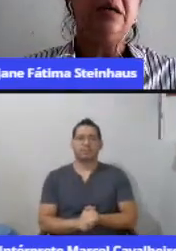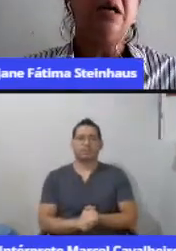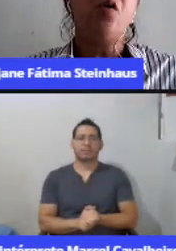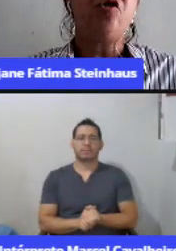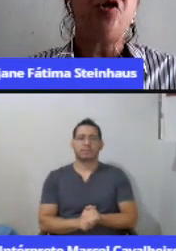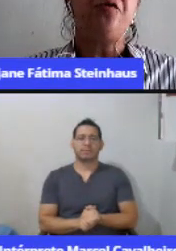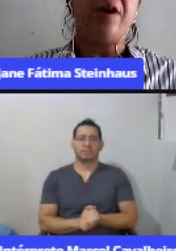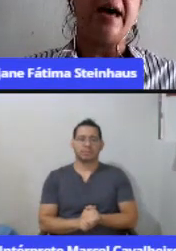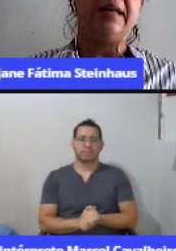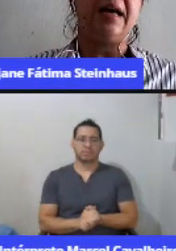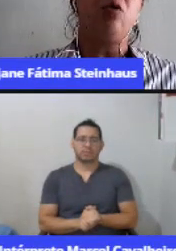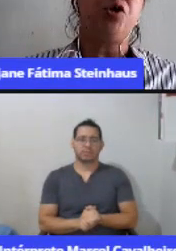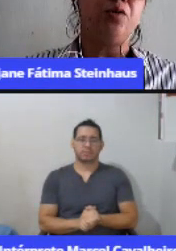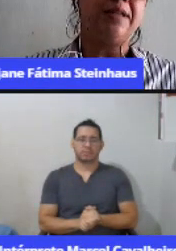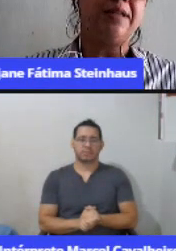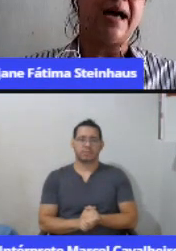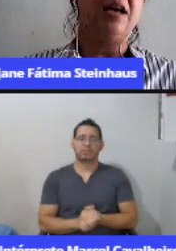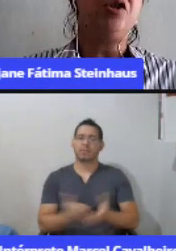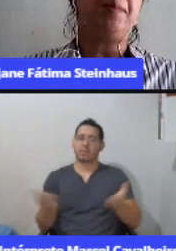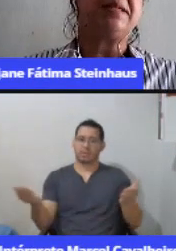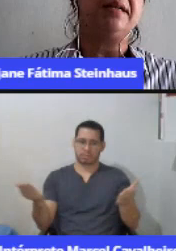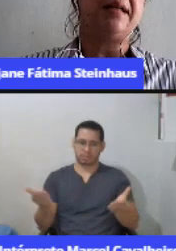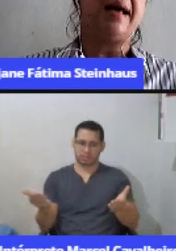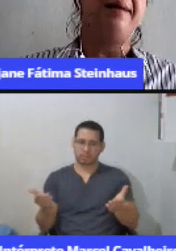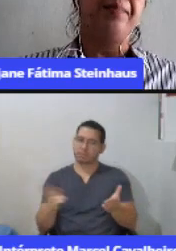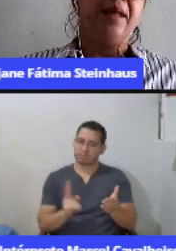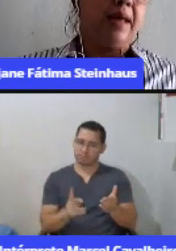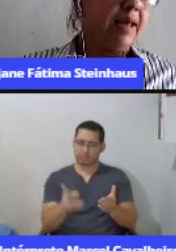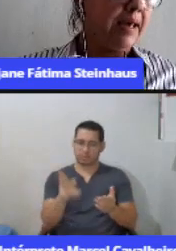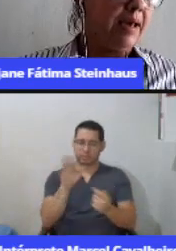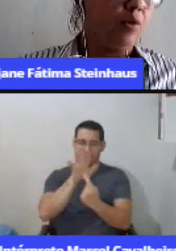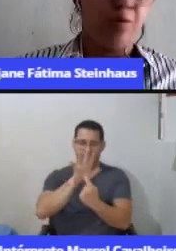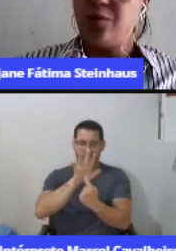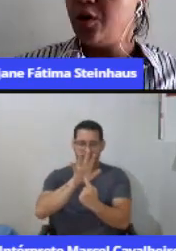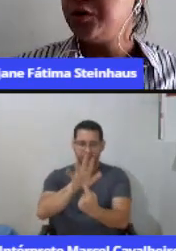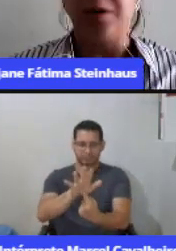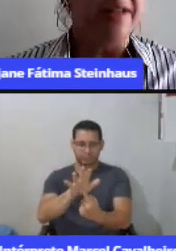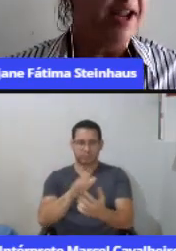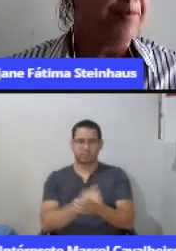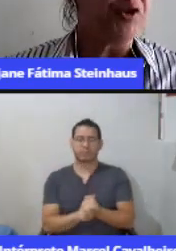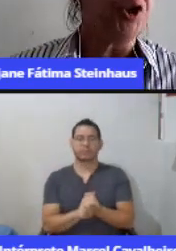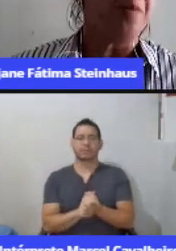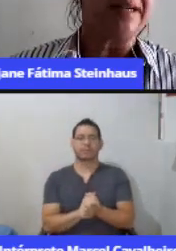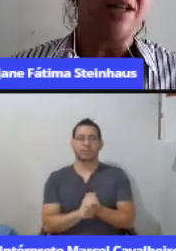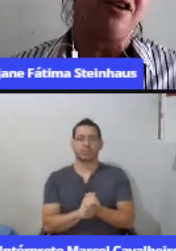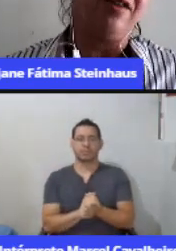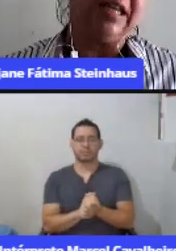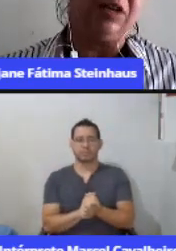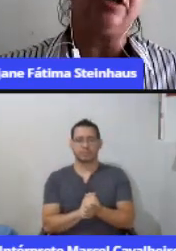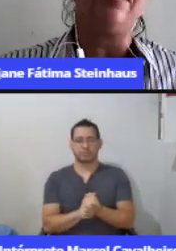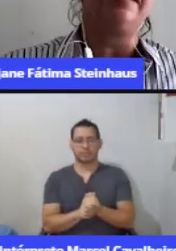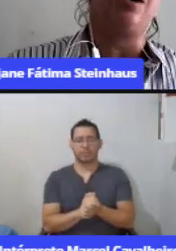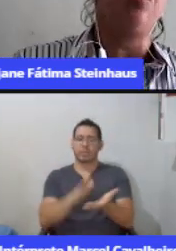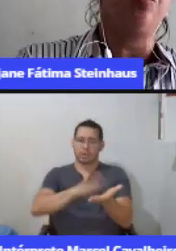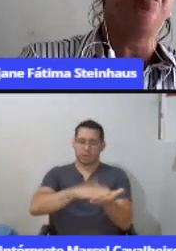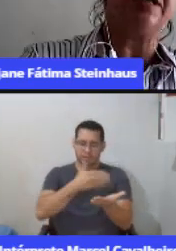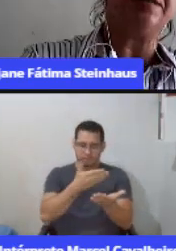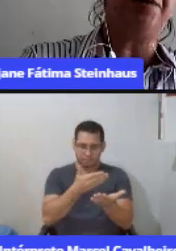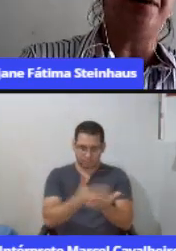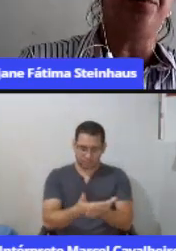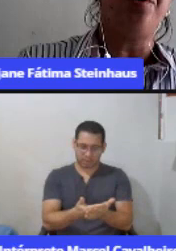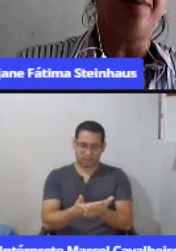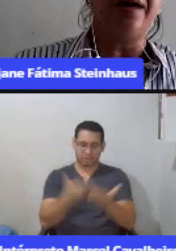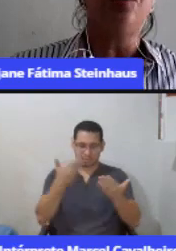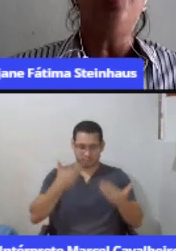Voltando, então, a gente vai dar continuidade, apresentar o nosso intérprete, Marcelo Cavalheiro, que vai estar conosco